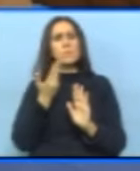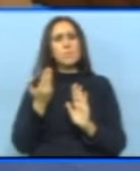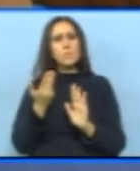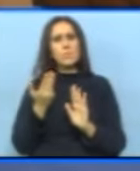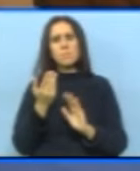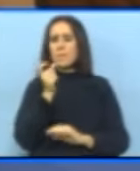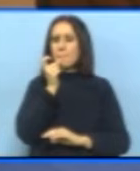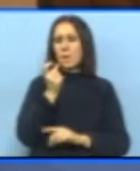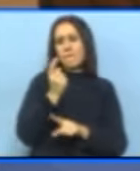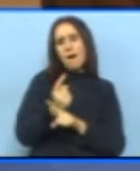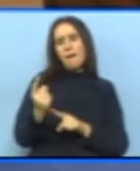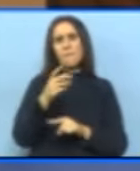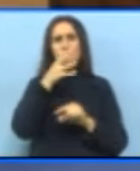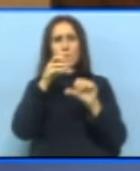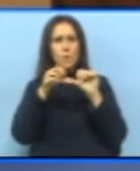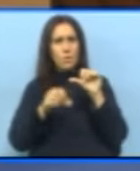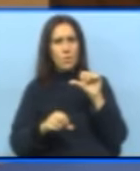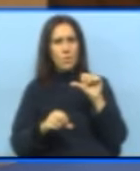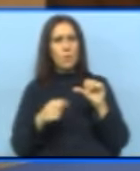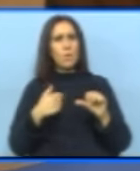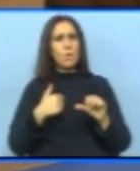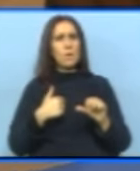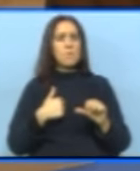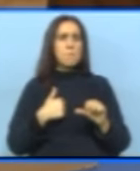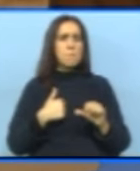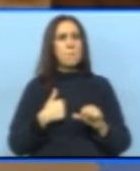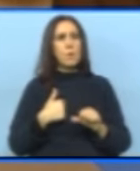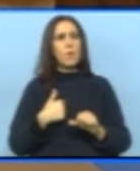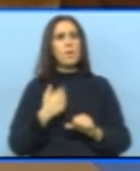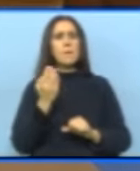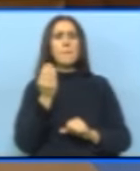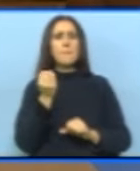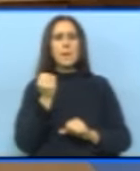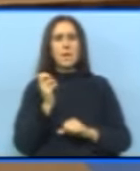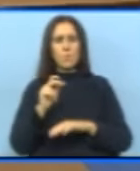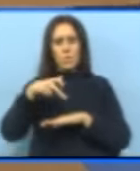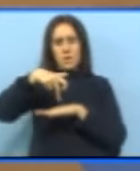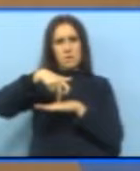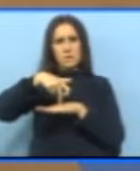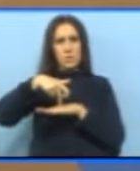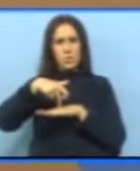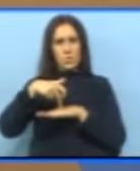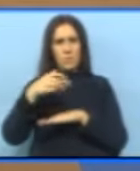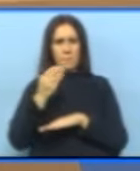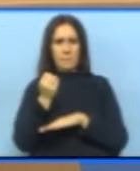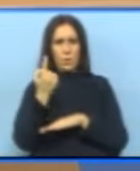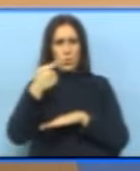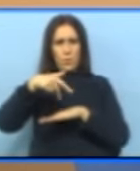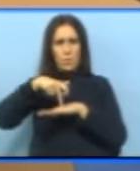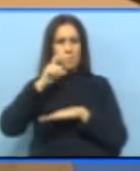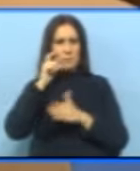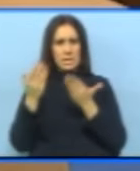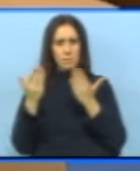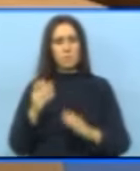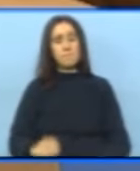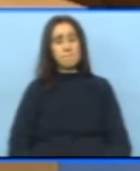numa palavra ou num discurso que ele pudesse ouvir com um pé no ar, portanto, só equilibrado num pé. E houve